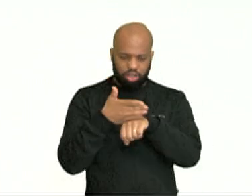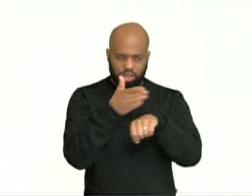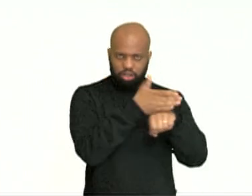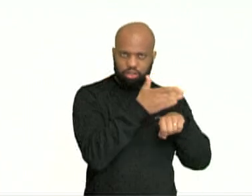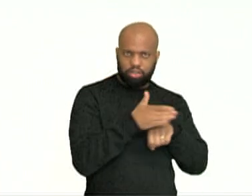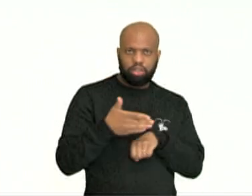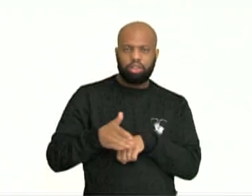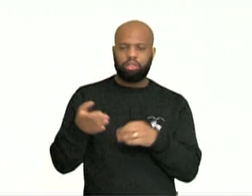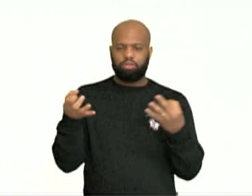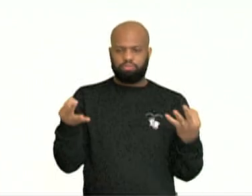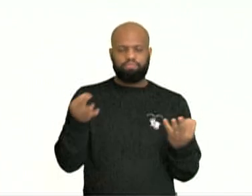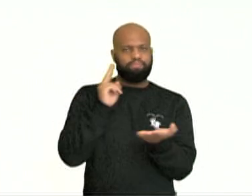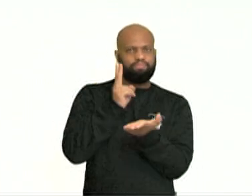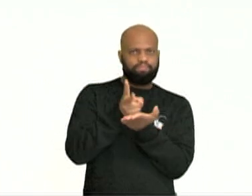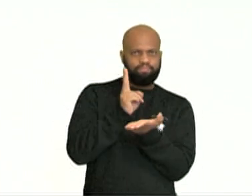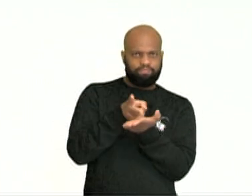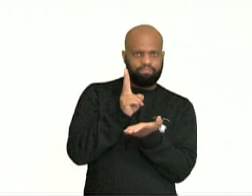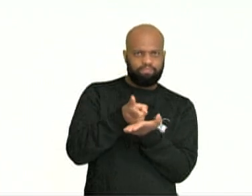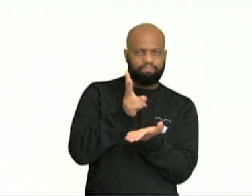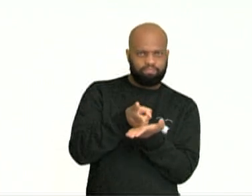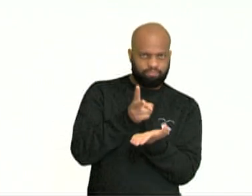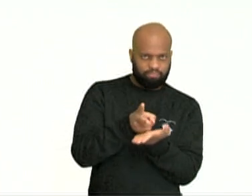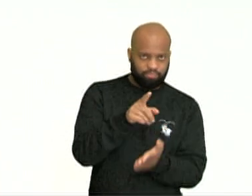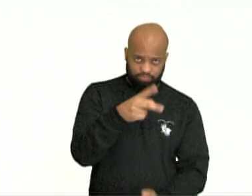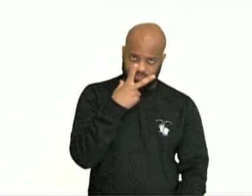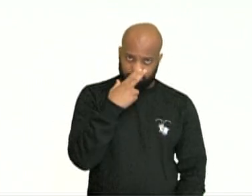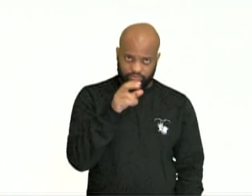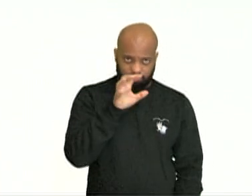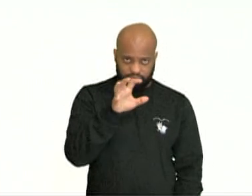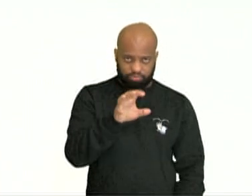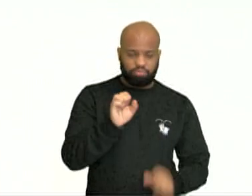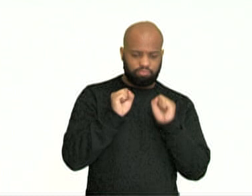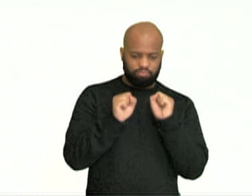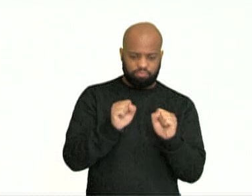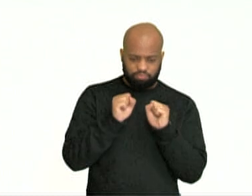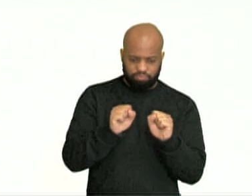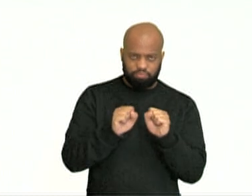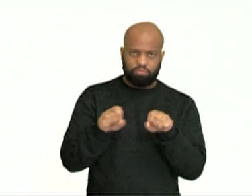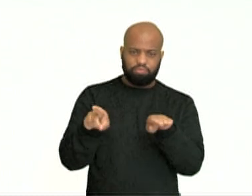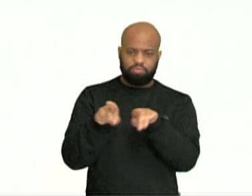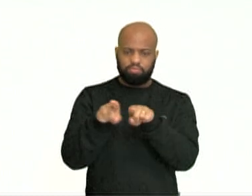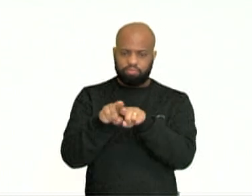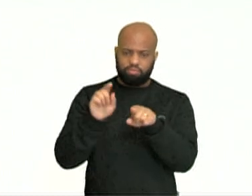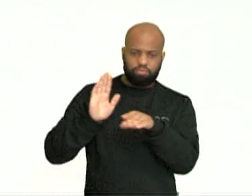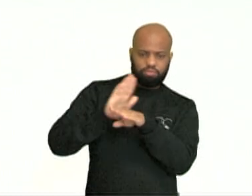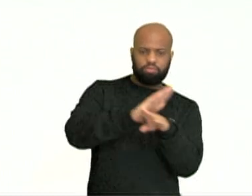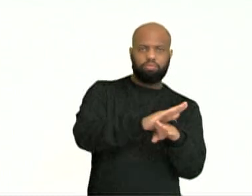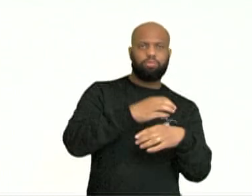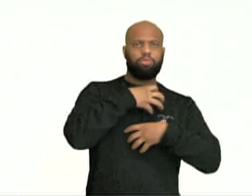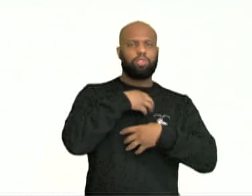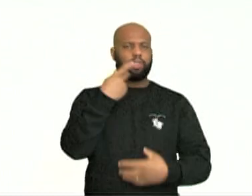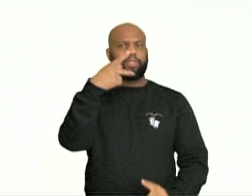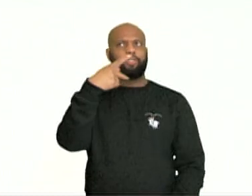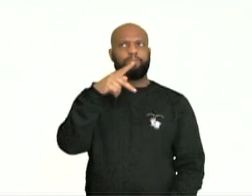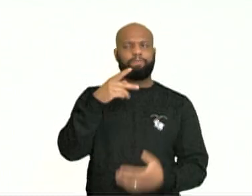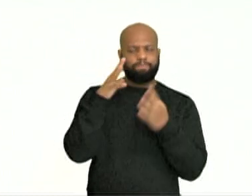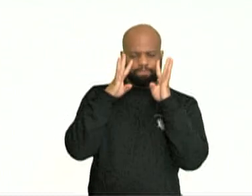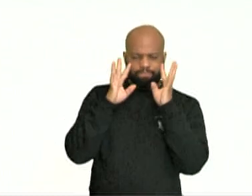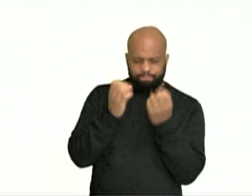prática recorrente, a prática frequente dessa modalidade pode auxiliar na sua capacidade de